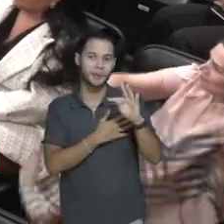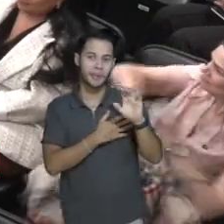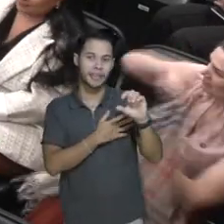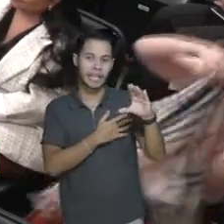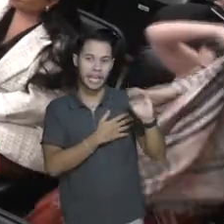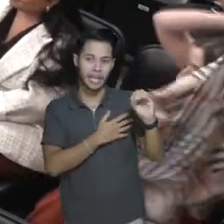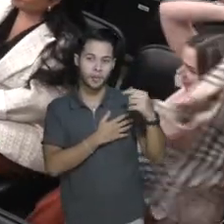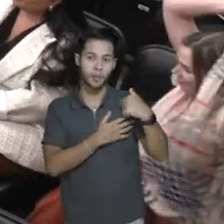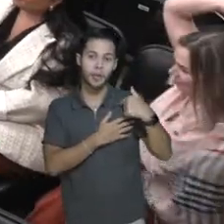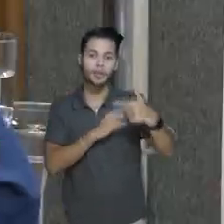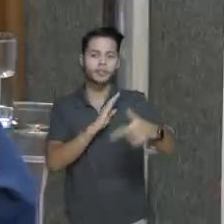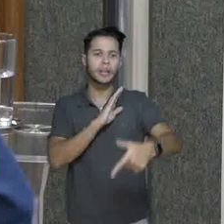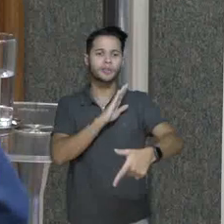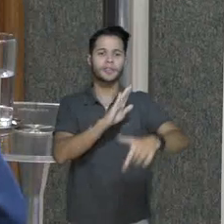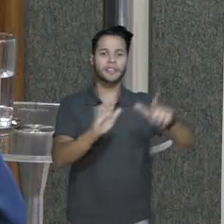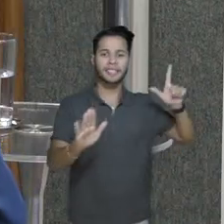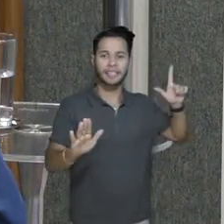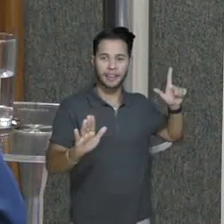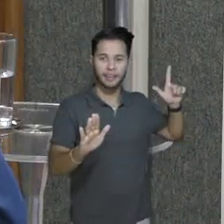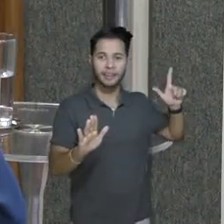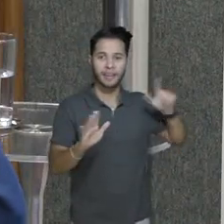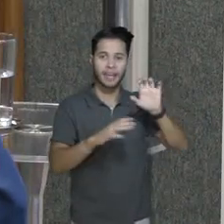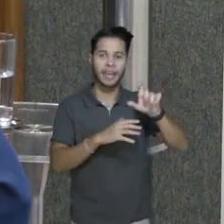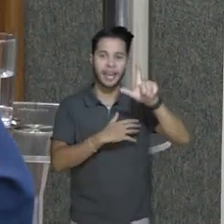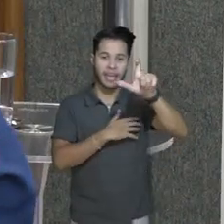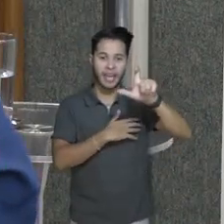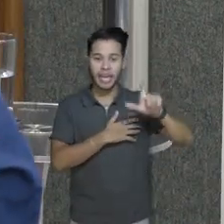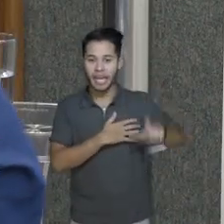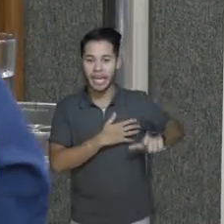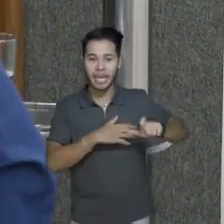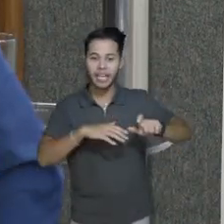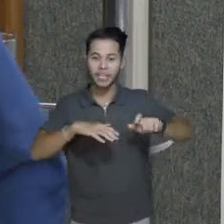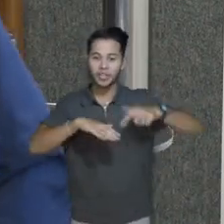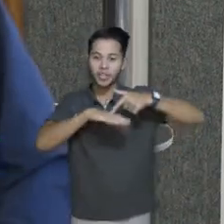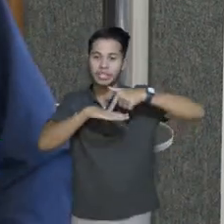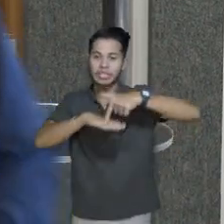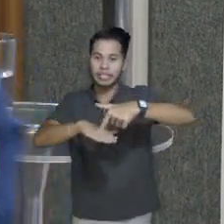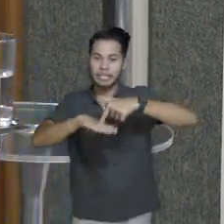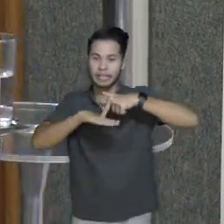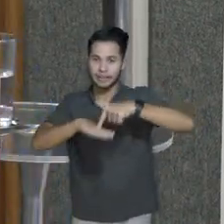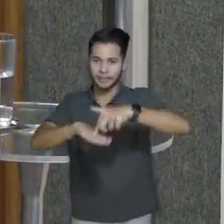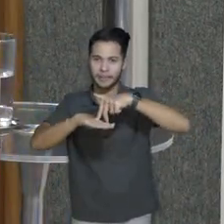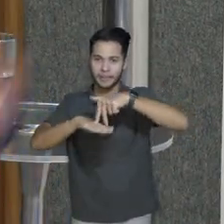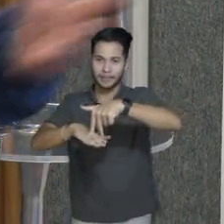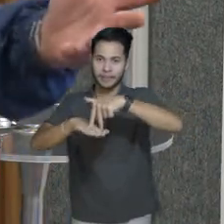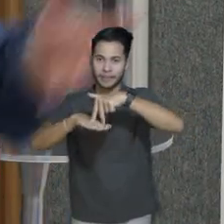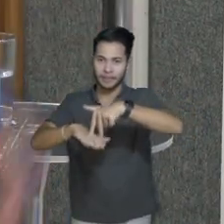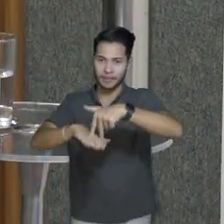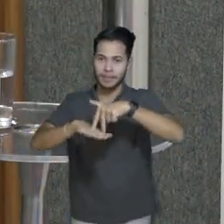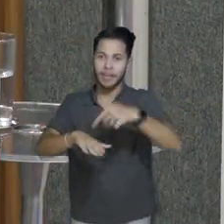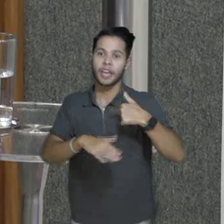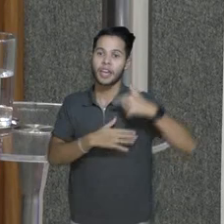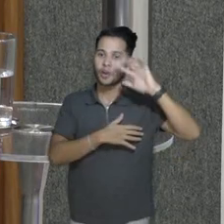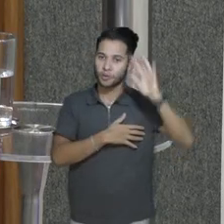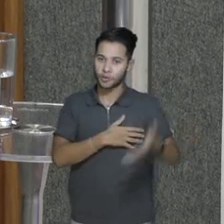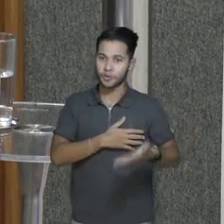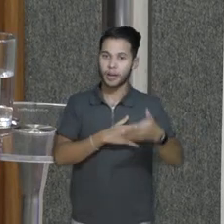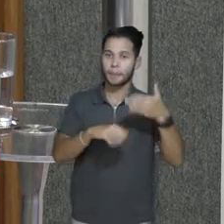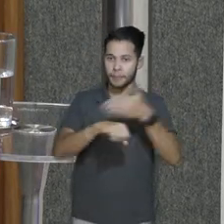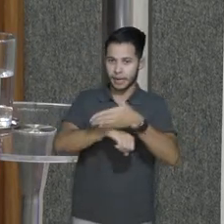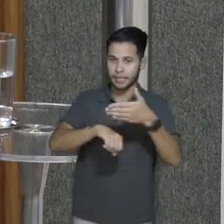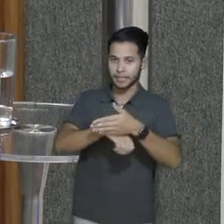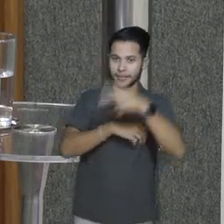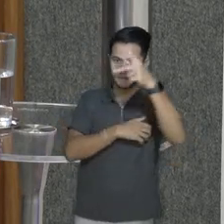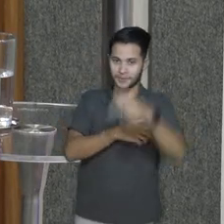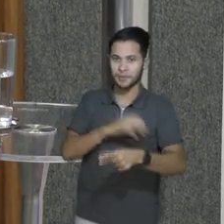profissional e atual presidente da Confederação Brasileira de surf eu já participo desse programa há muitos anos né